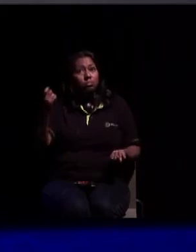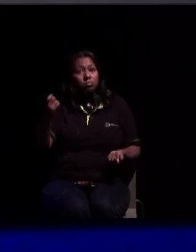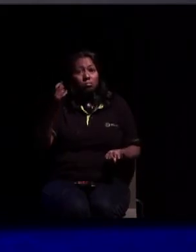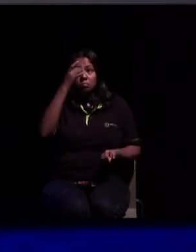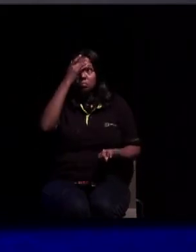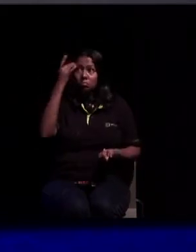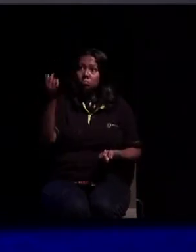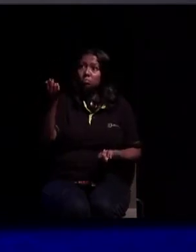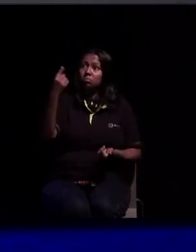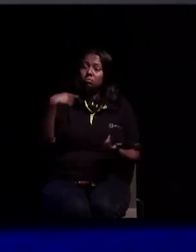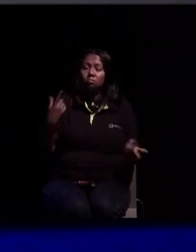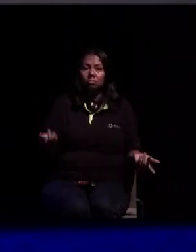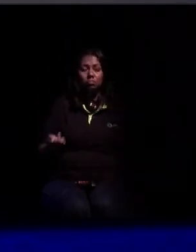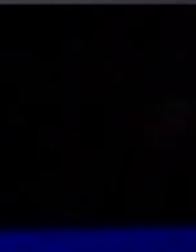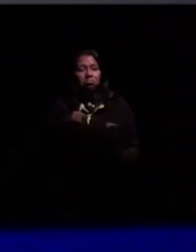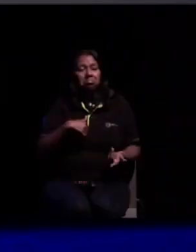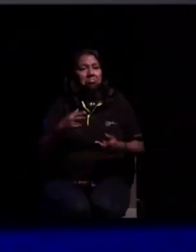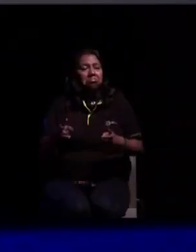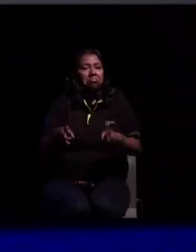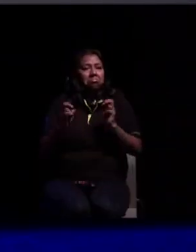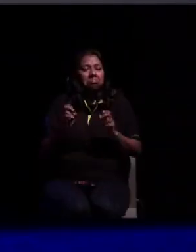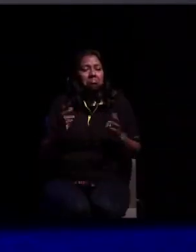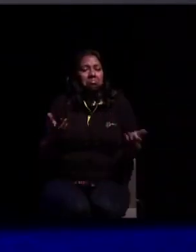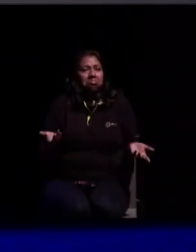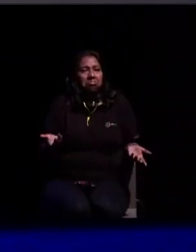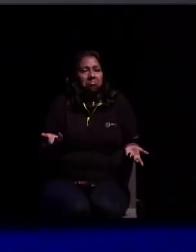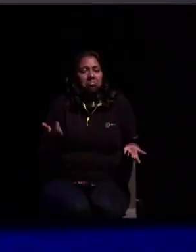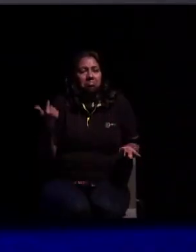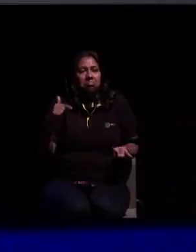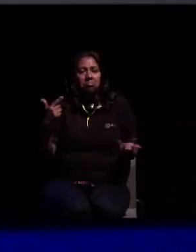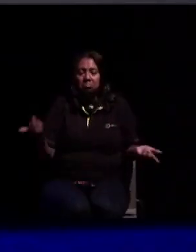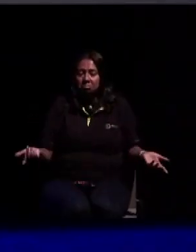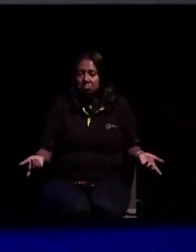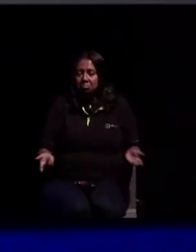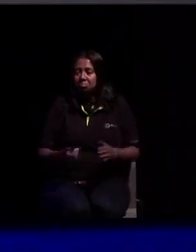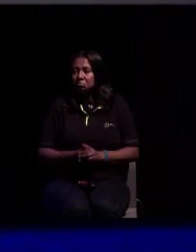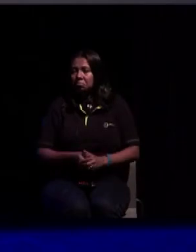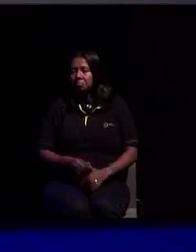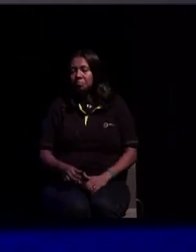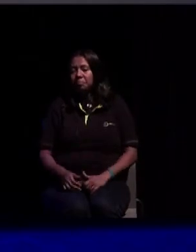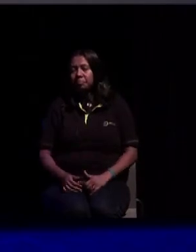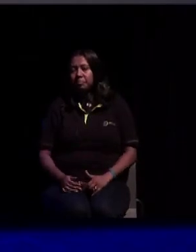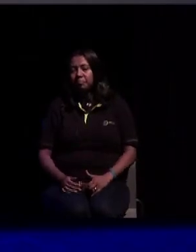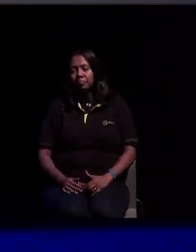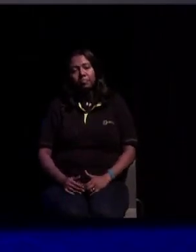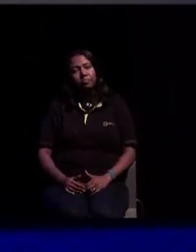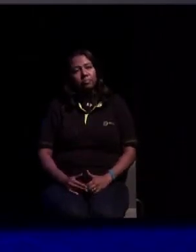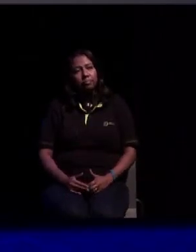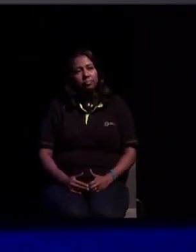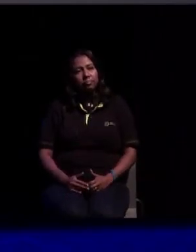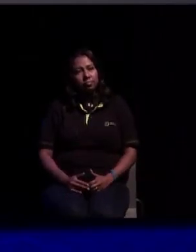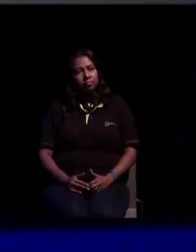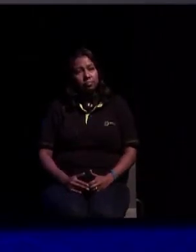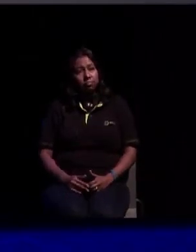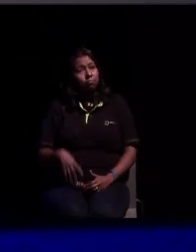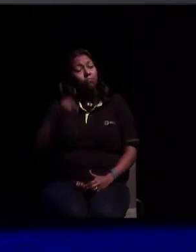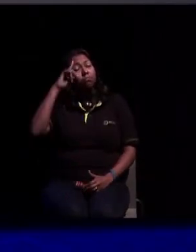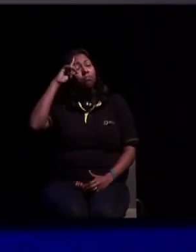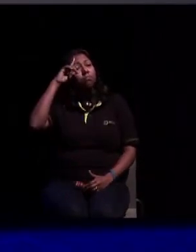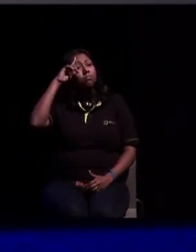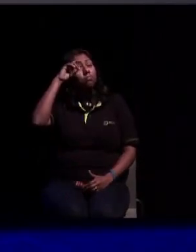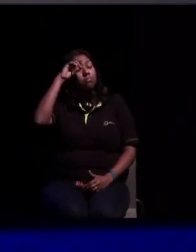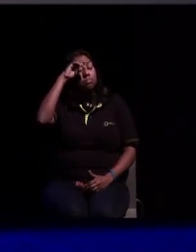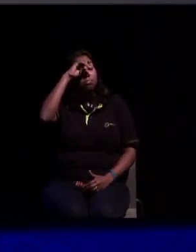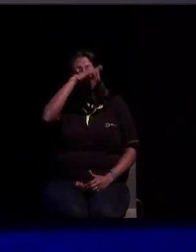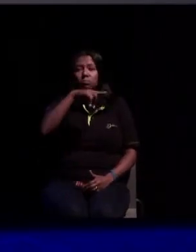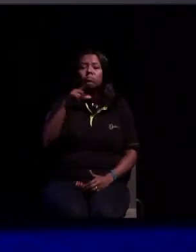tenha a menor consciência disso. Isso significa o quê, pessoal, a grande dificuldade para que a